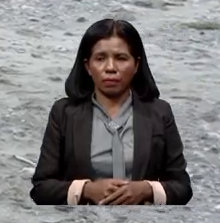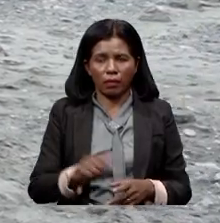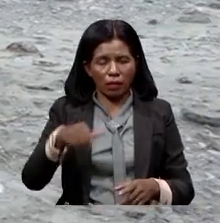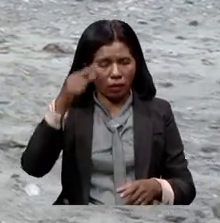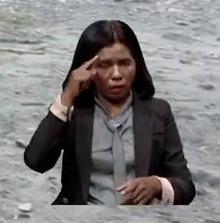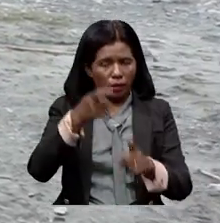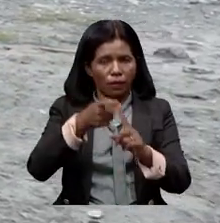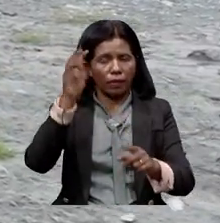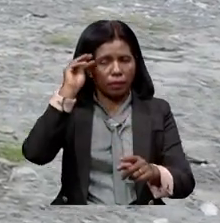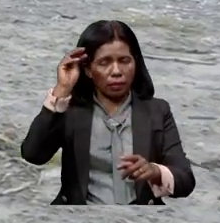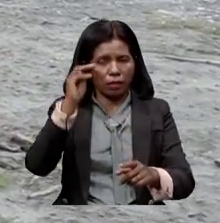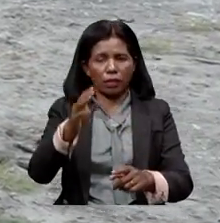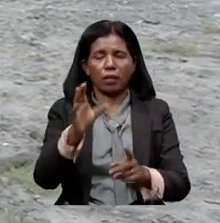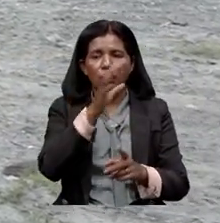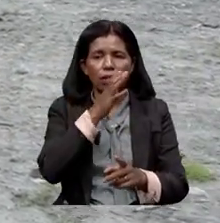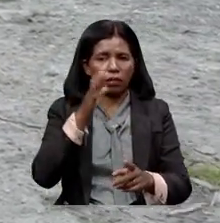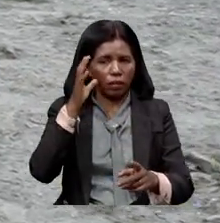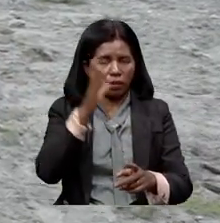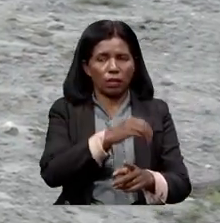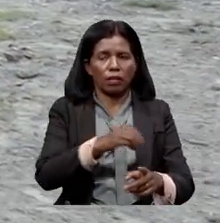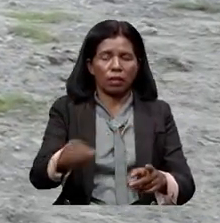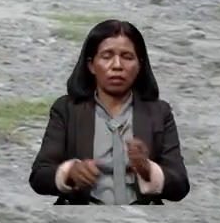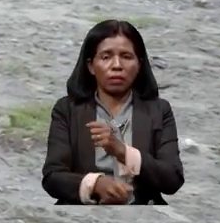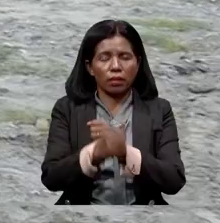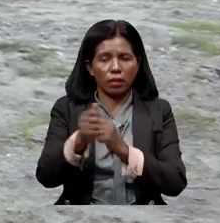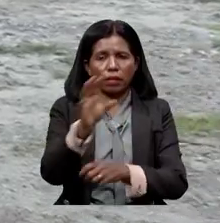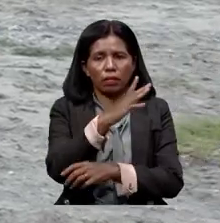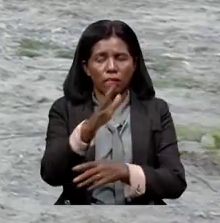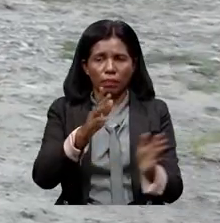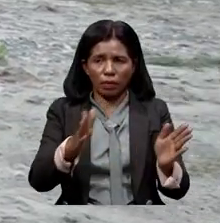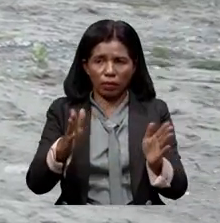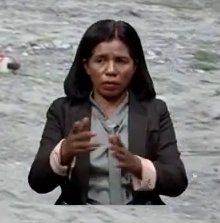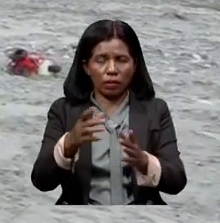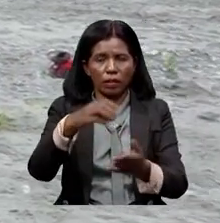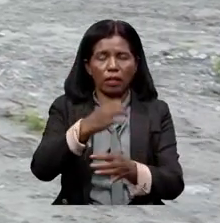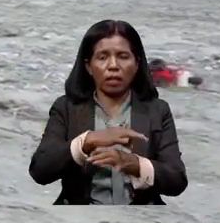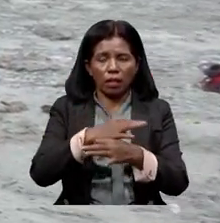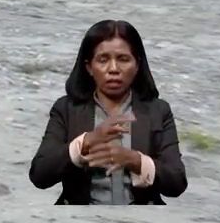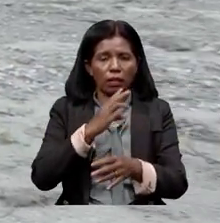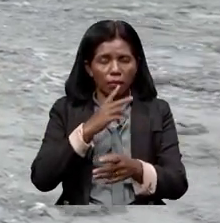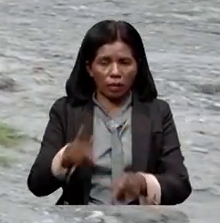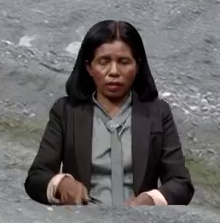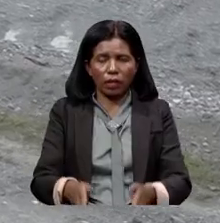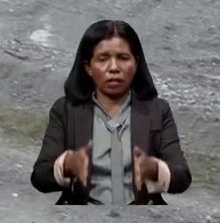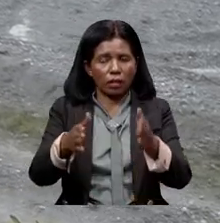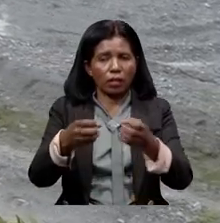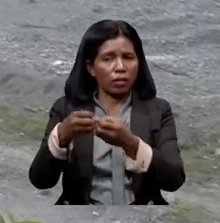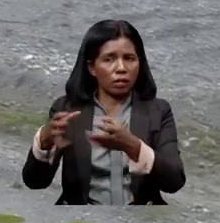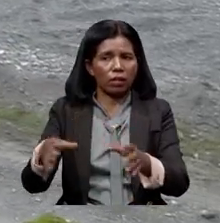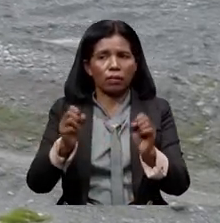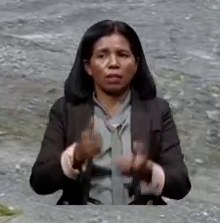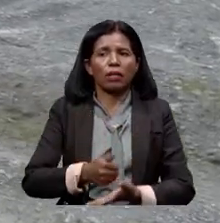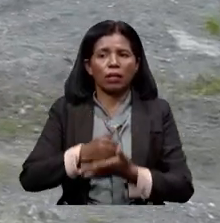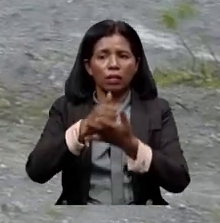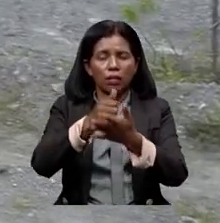Governo Liusi Ministério da Agricultura, Pecuária, Pesca na Floresta prepara condição onde a irrigação Sira não é abandonado, não é pela